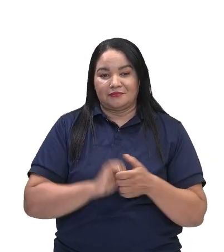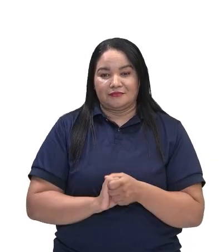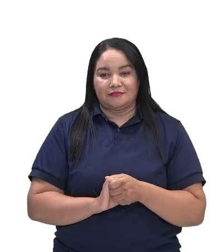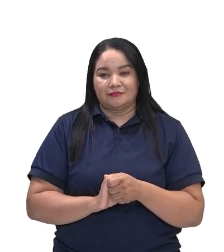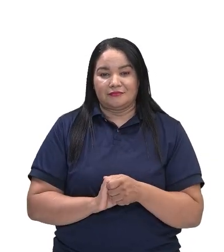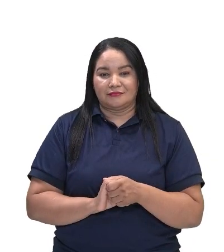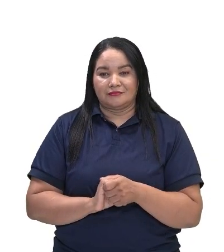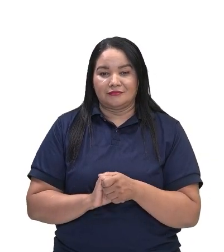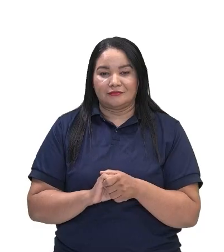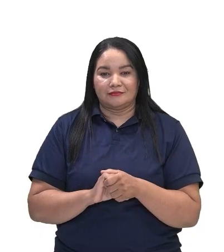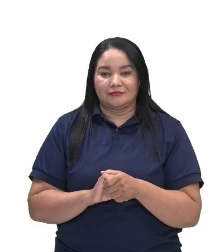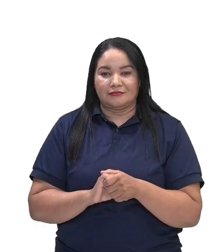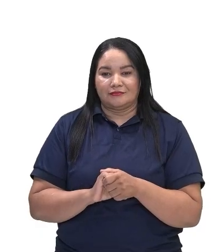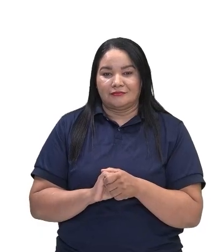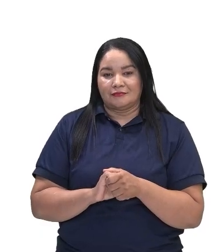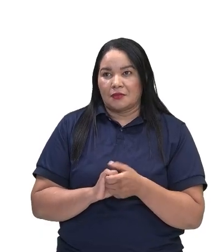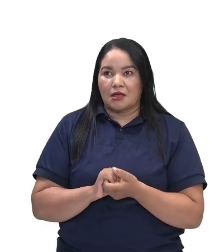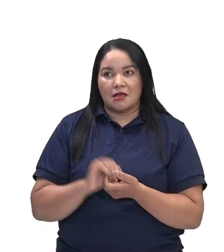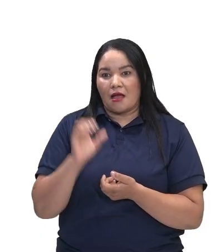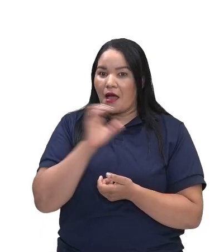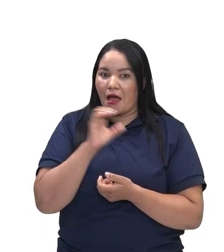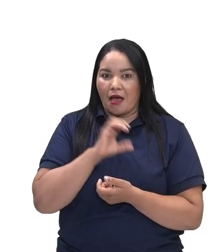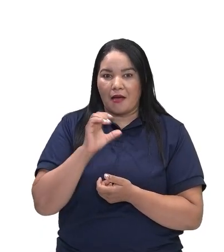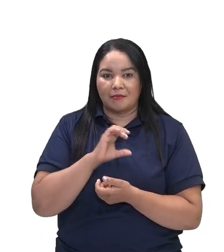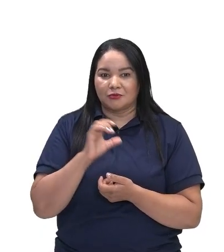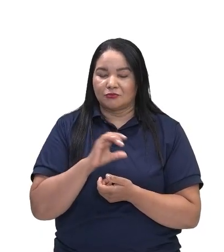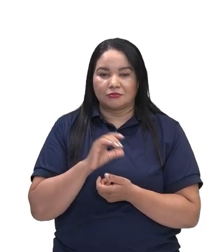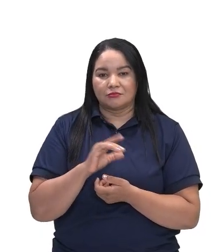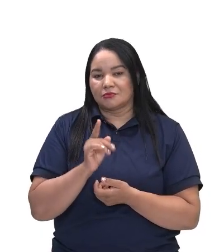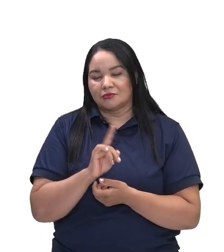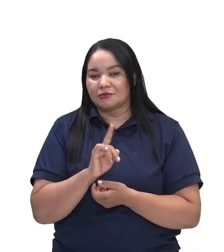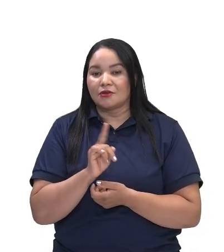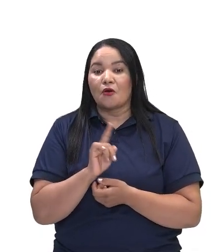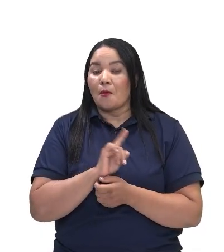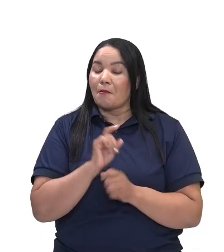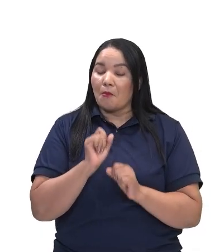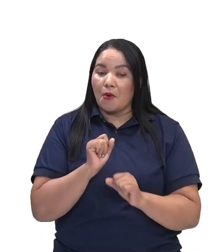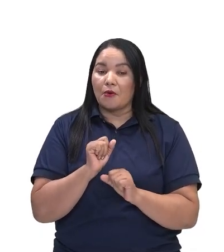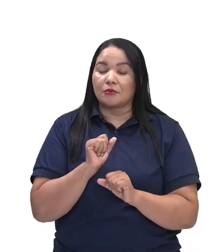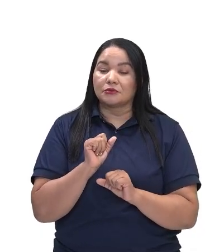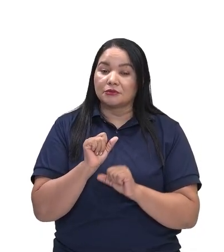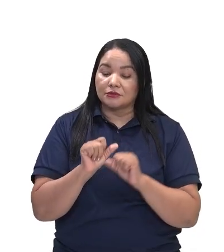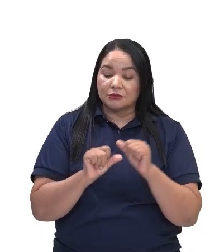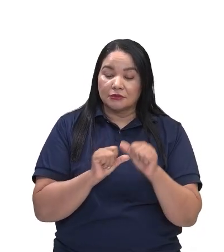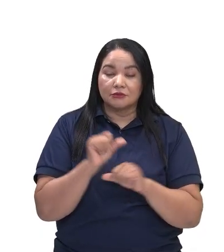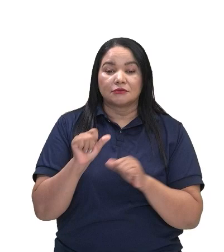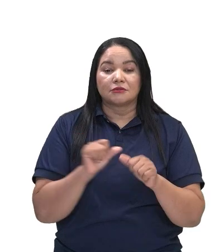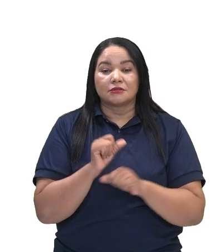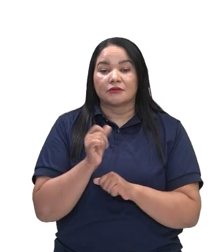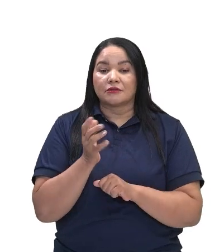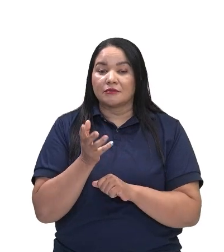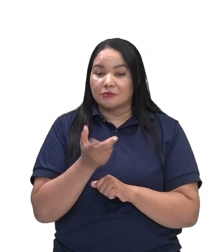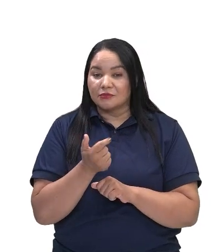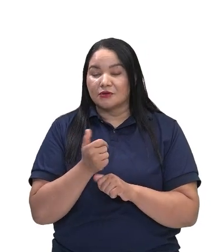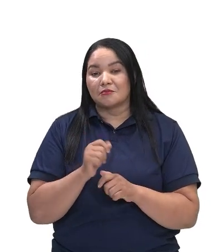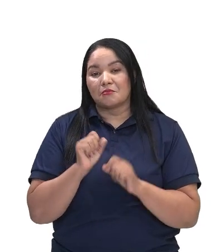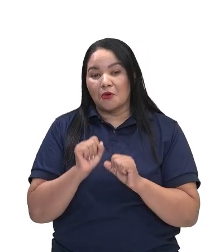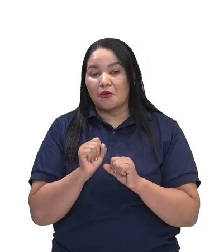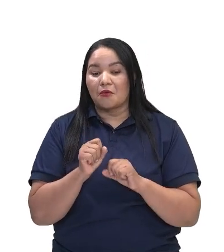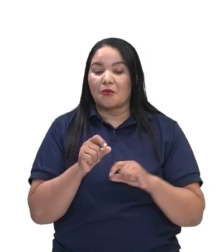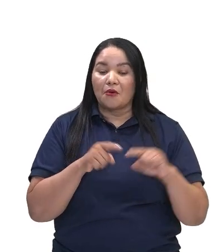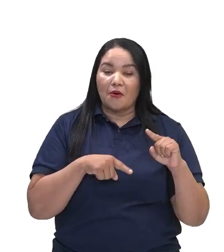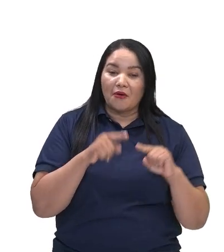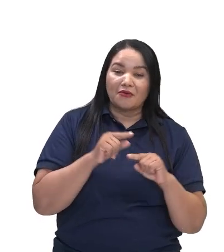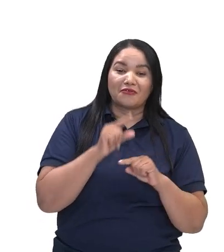ser assim de um dia para a noite. Muitas vezes esse rapaz vai oscilar entre uma voz mais fina e